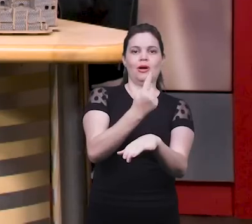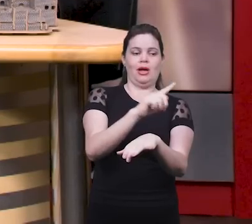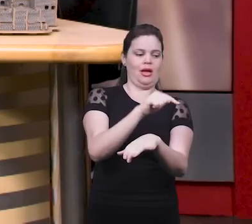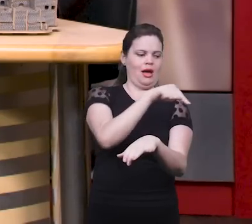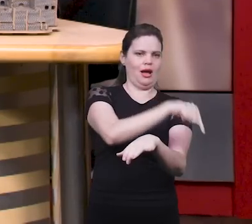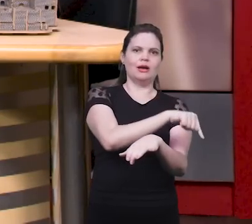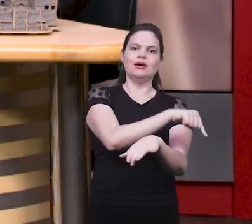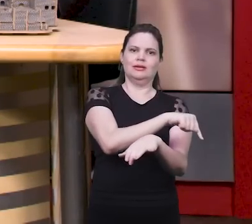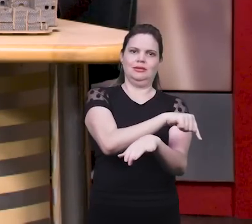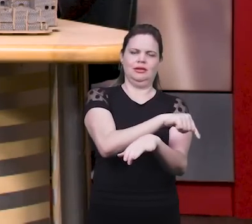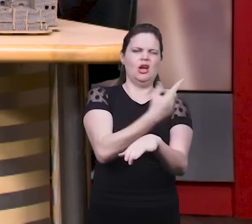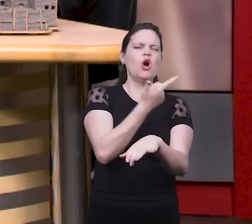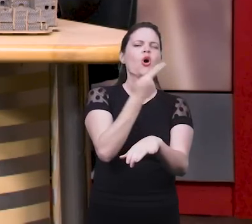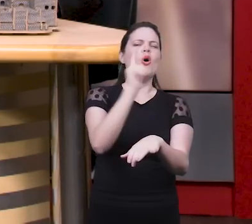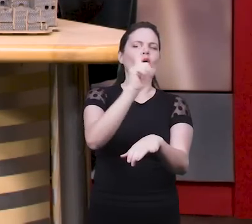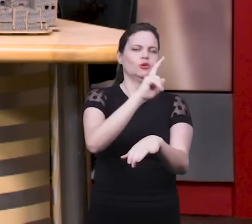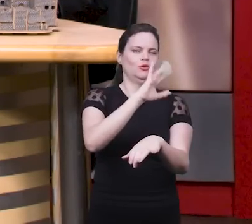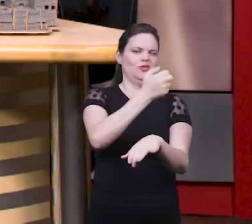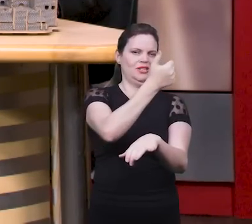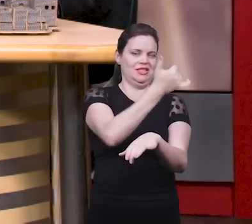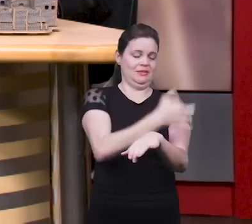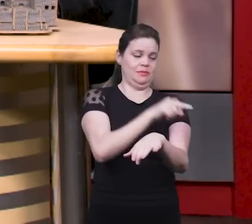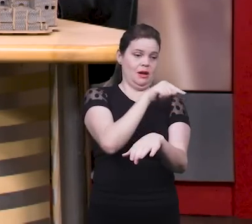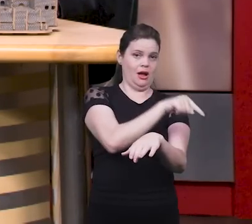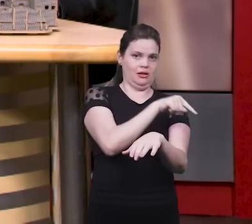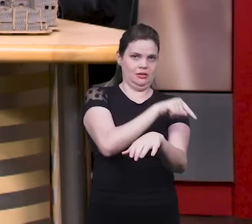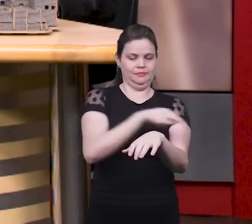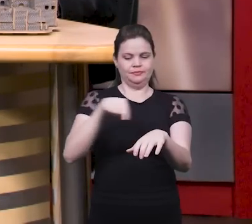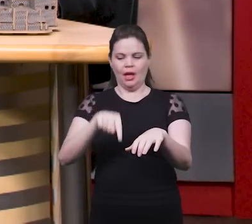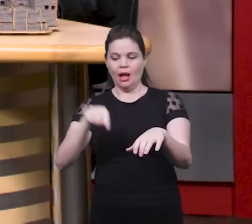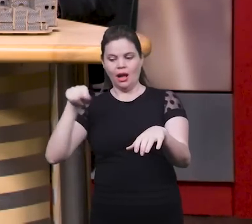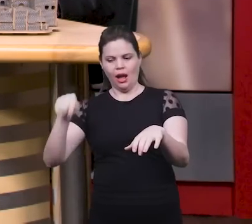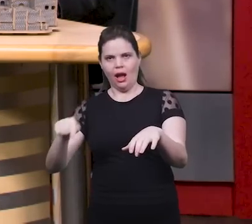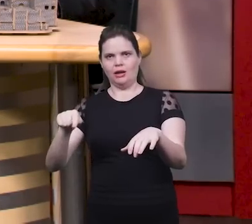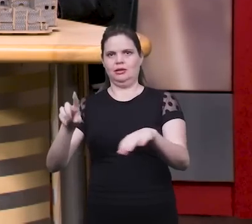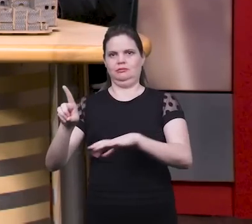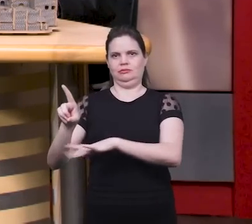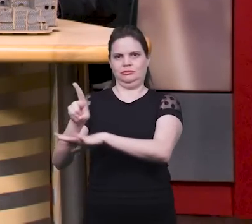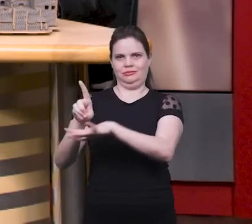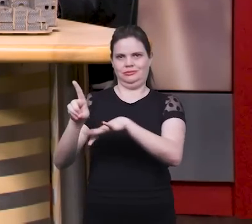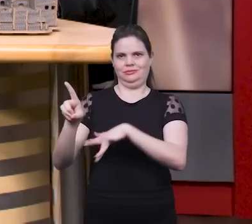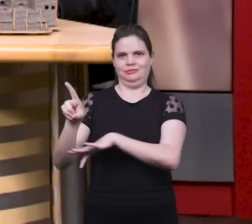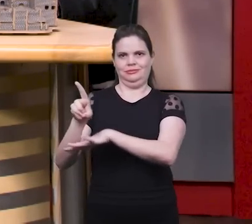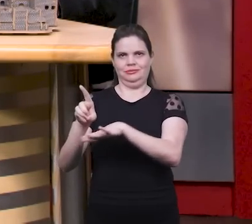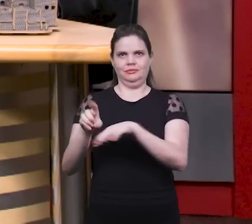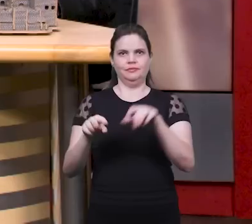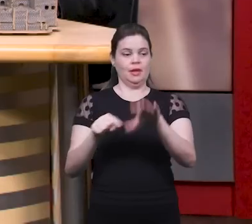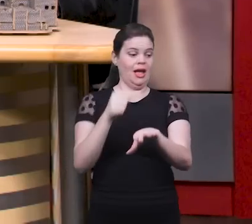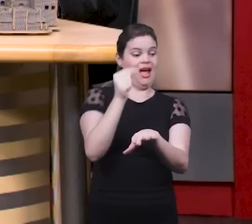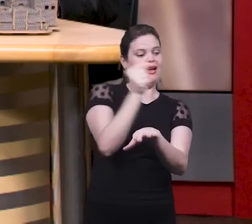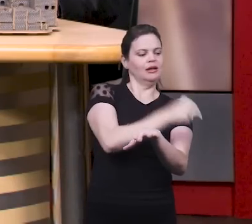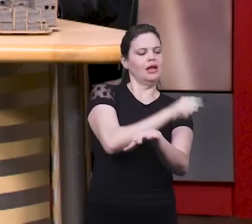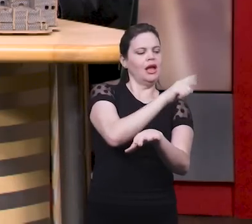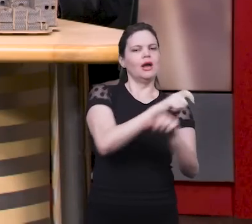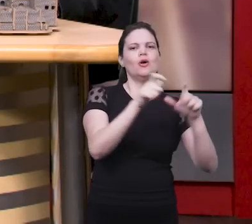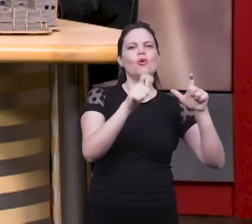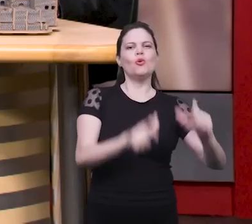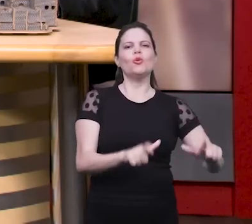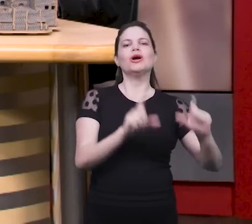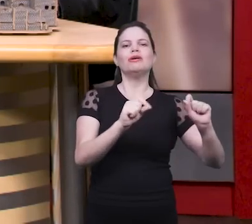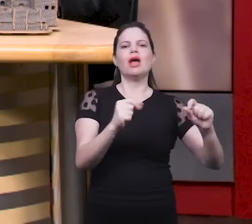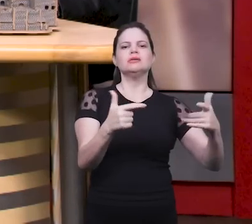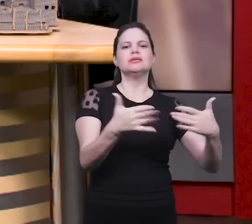só, o tanque Siloé, ele desce ali para a cidade de Davi, a chamada cidade de Davi, que tem lá hoje,